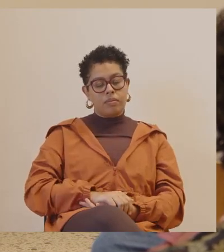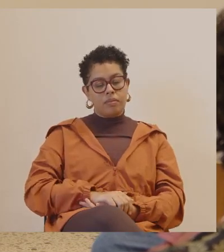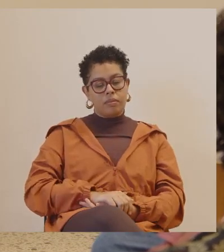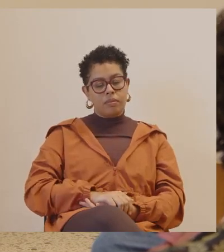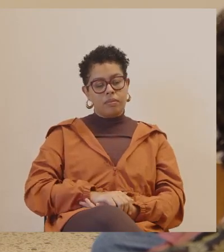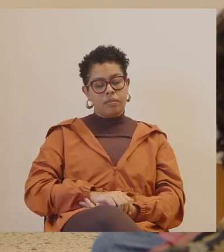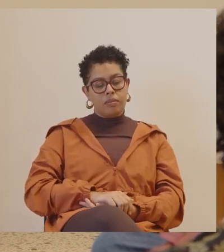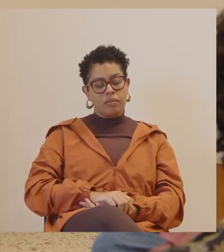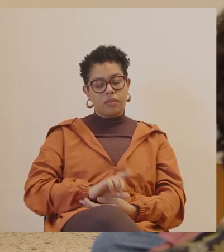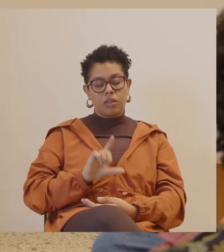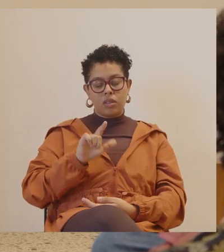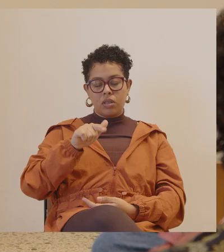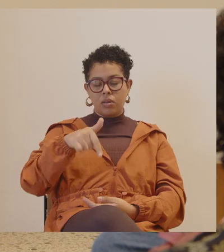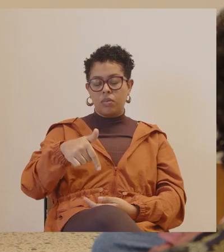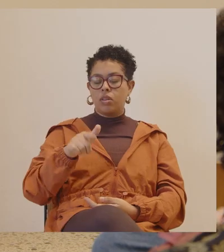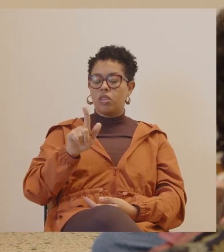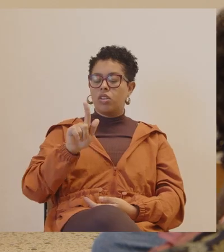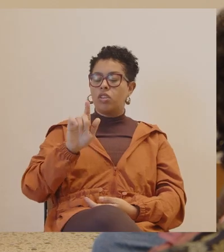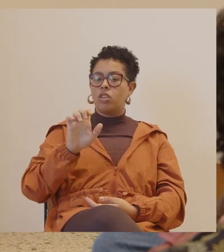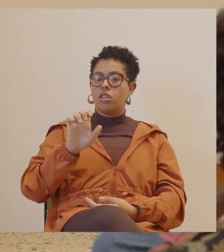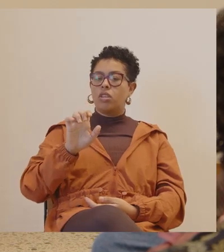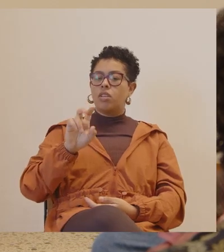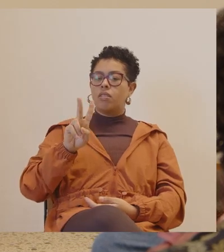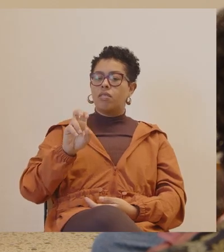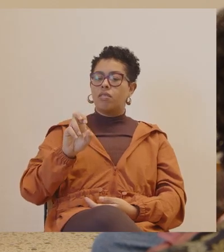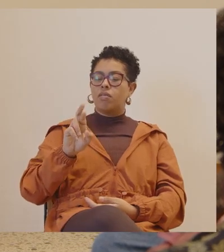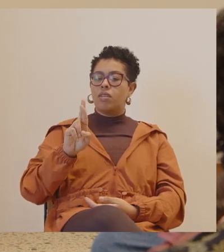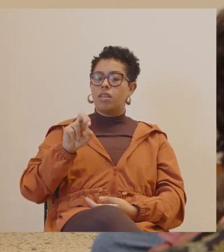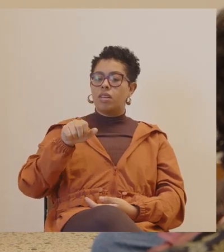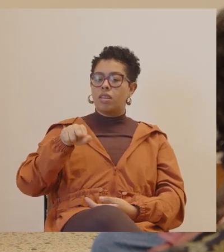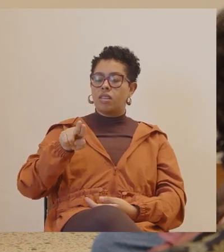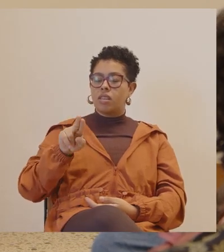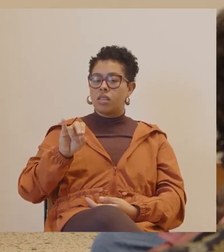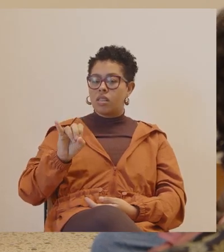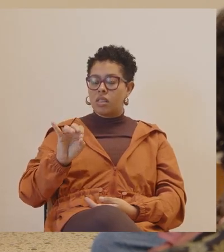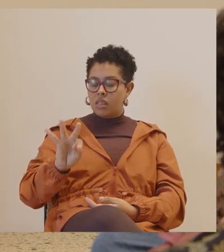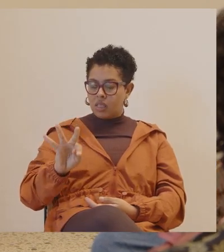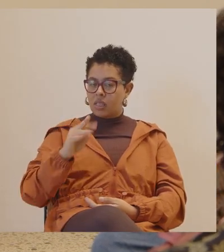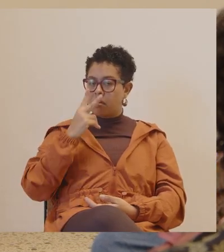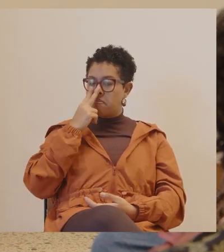o Giverny é para ele uma espécie de